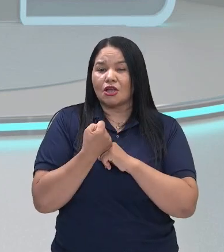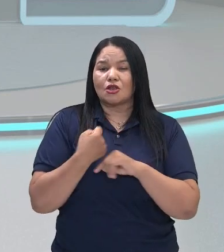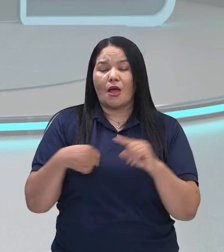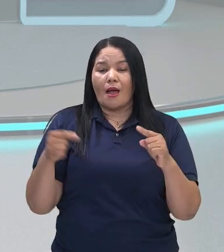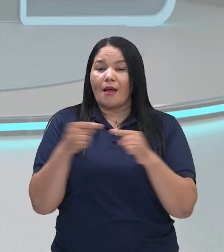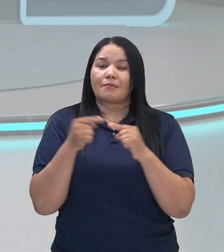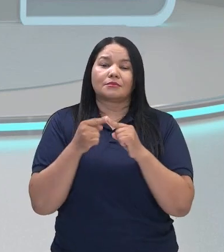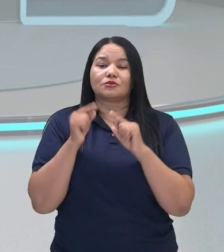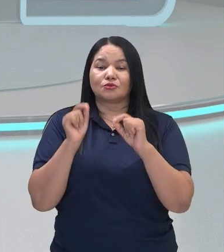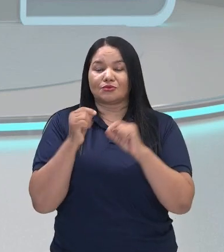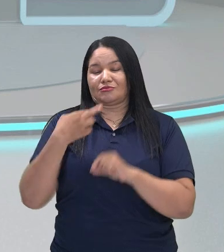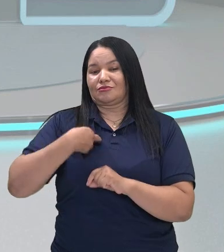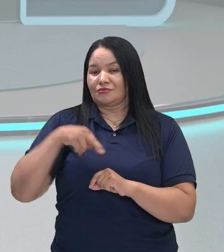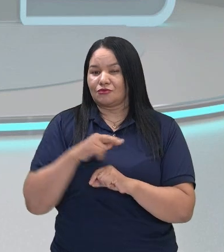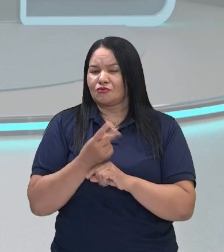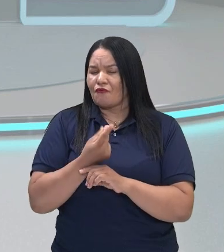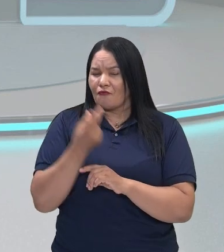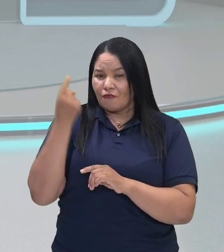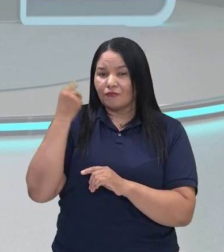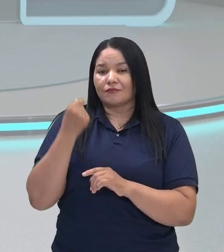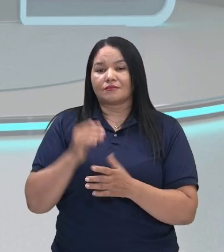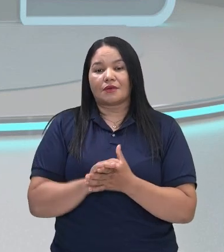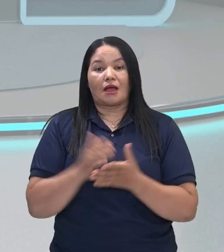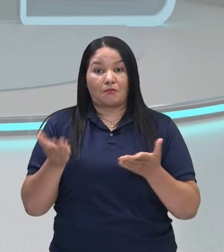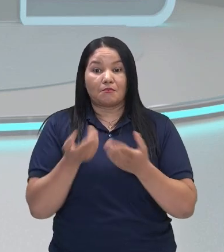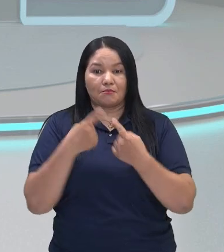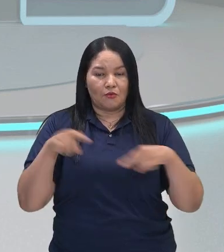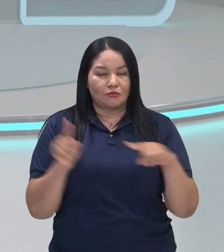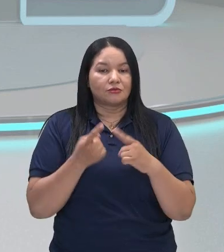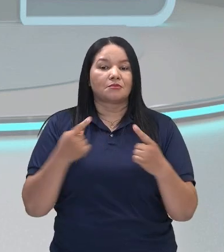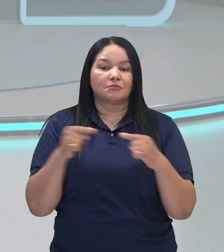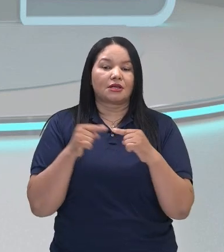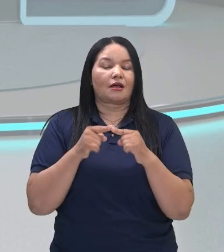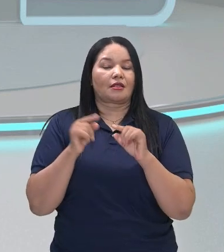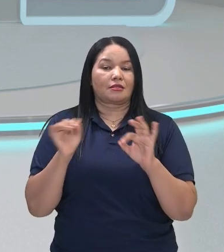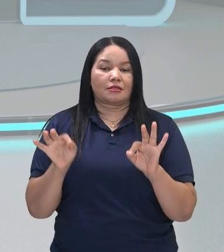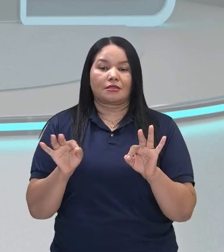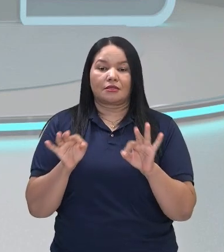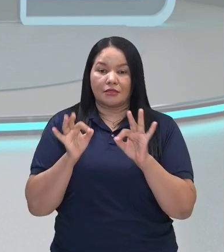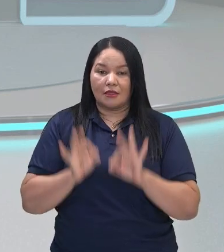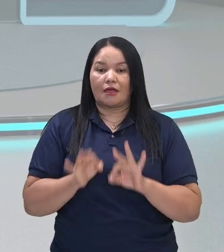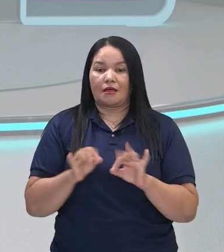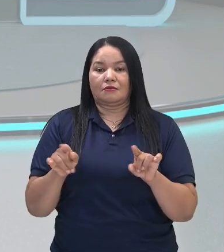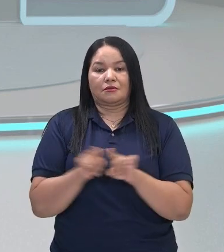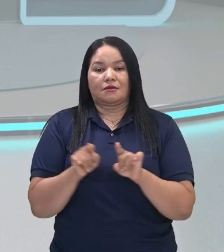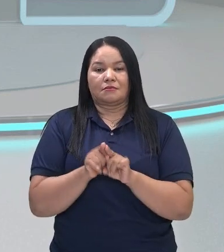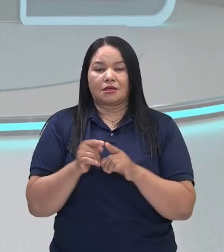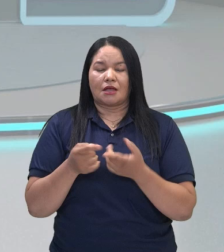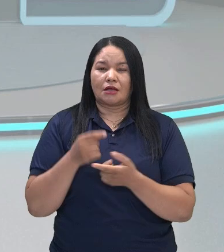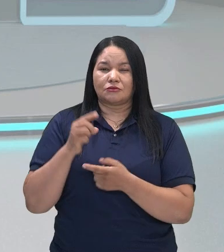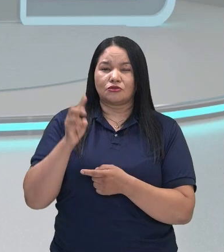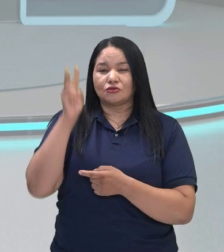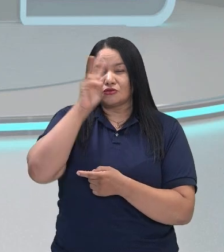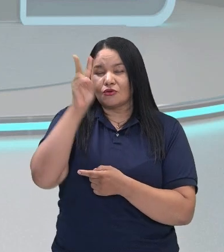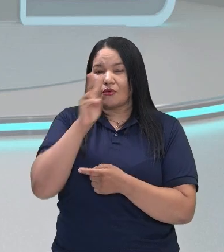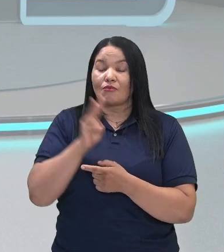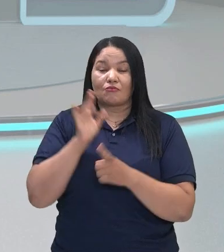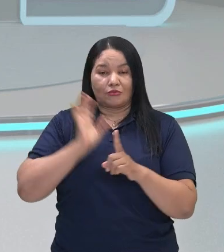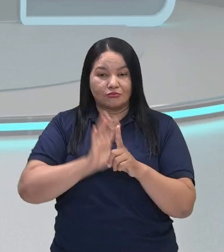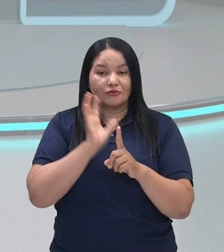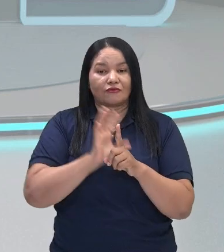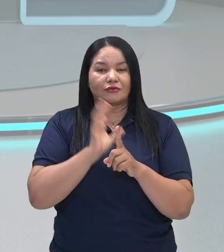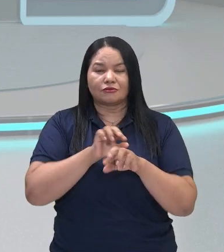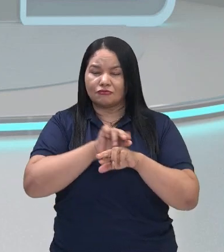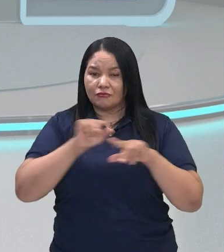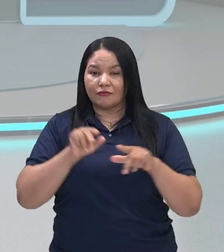religião. Então, dessa forma, a música também trazia ali consigo um histórico caminhando com essa influência.